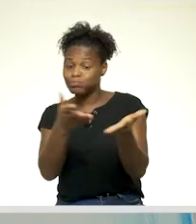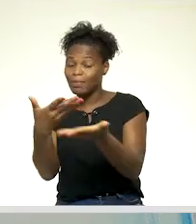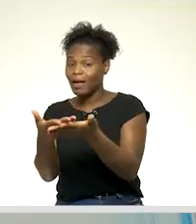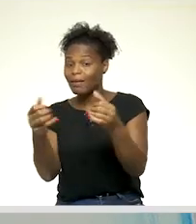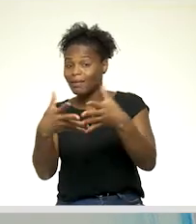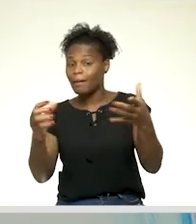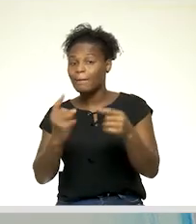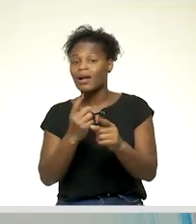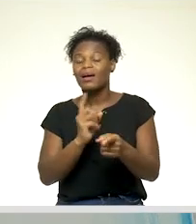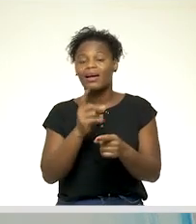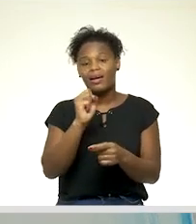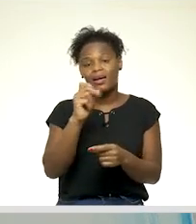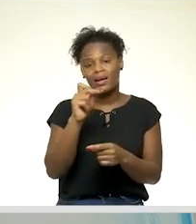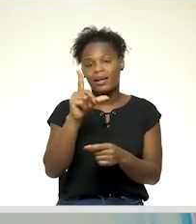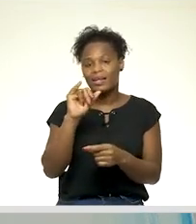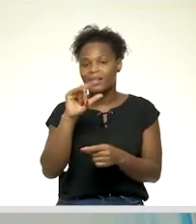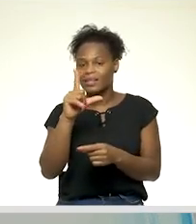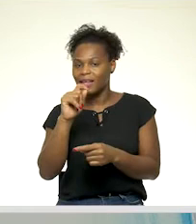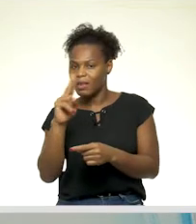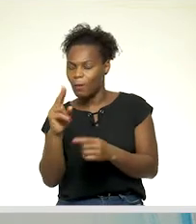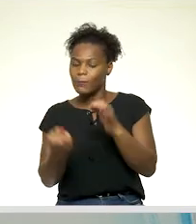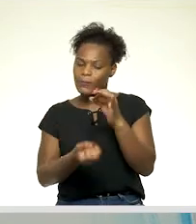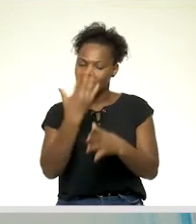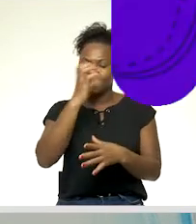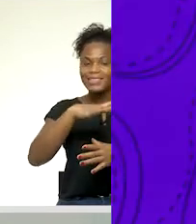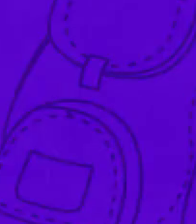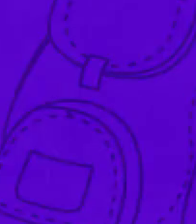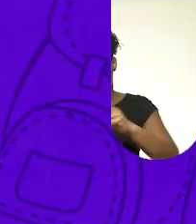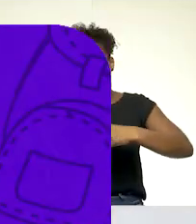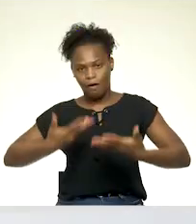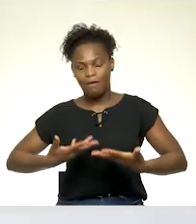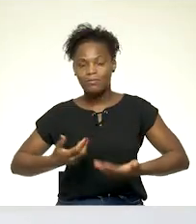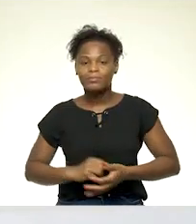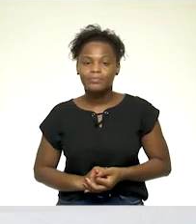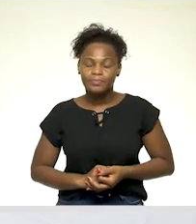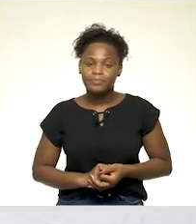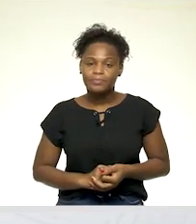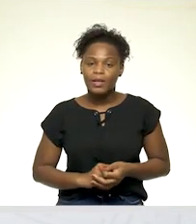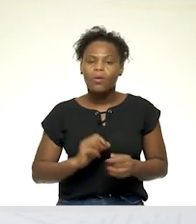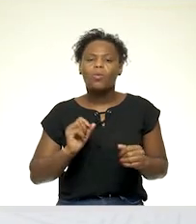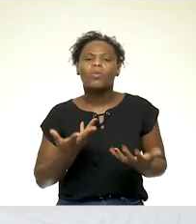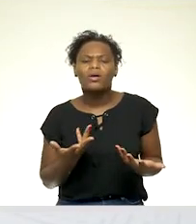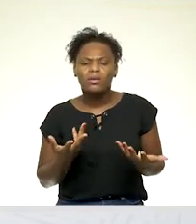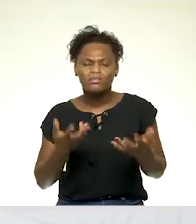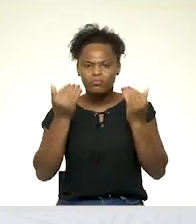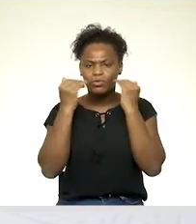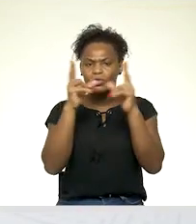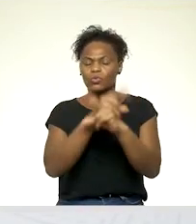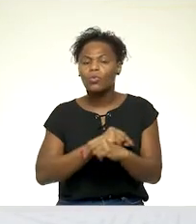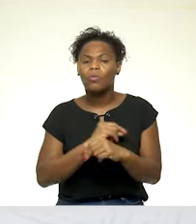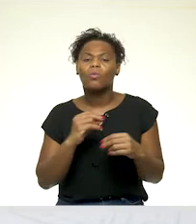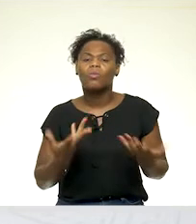que Galileu viesse a fundar a ciência moderna. E então, quais são as novidades ou